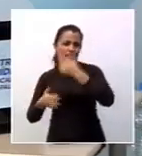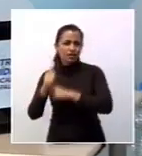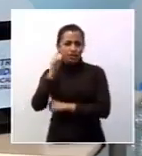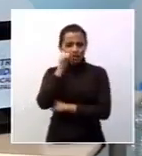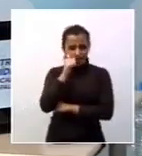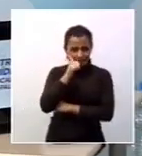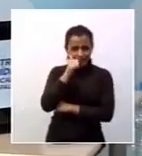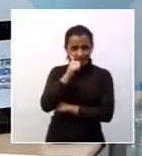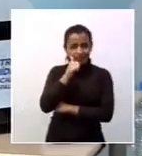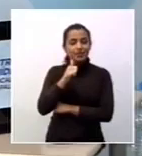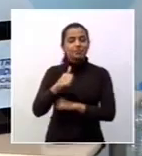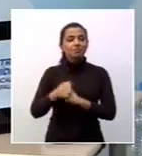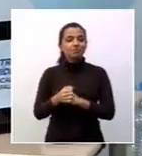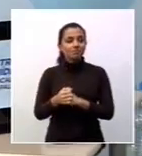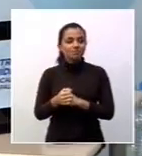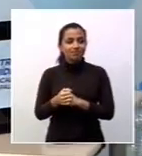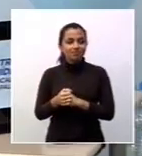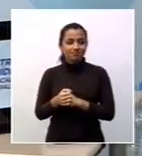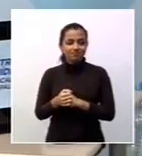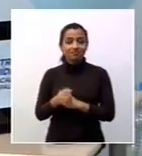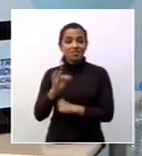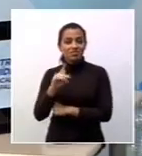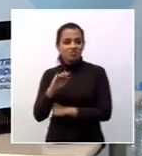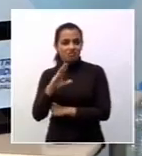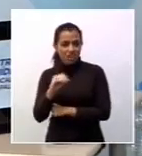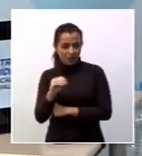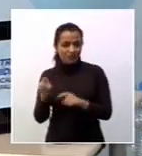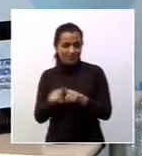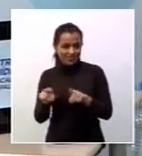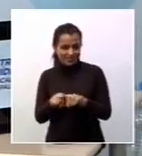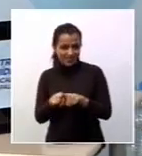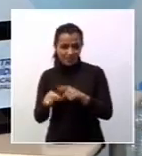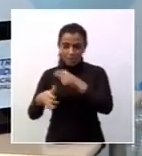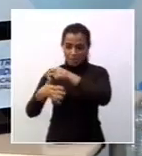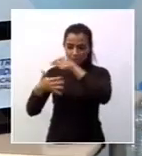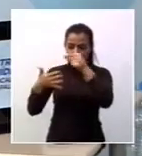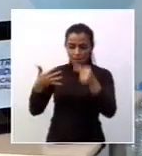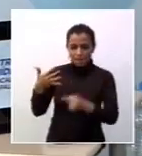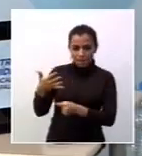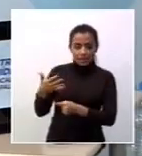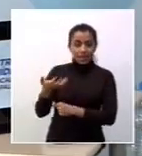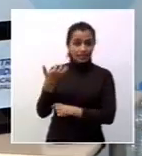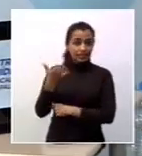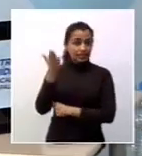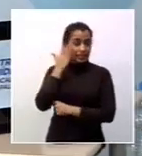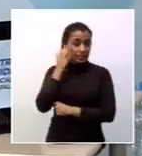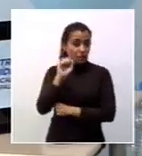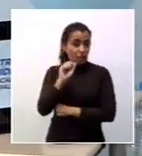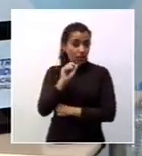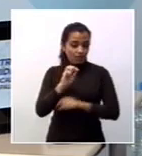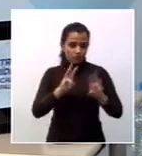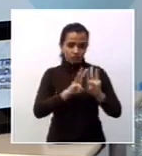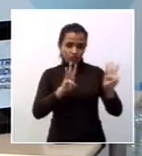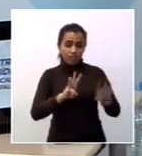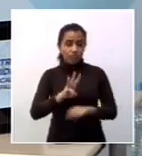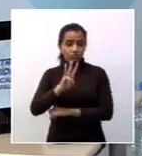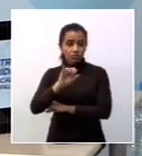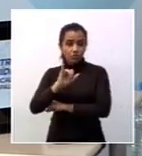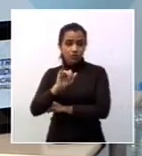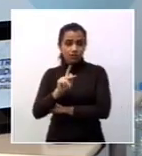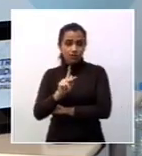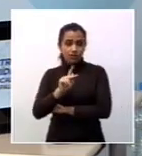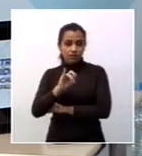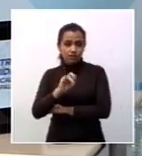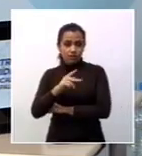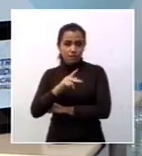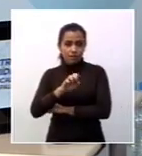Wendel, Nicole e Thiago. Todos querem saber se o Wikipédia é confiável ou é